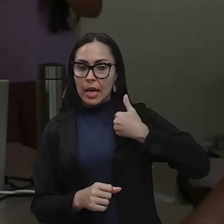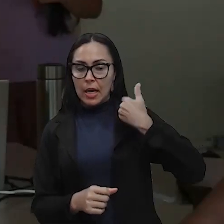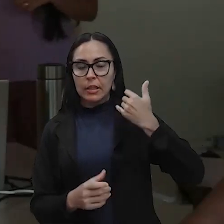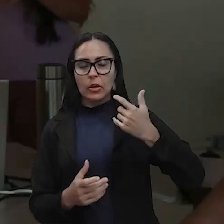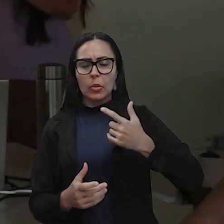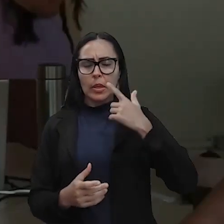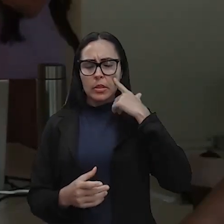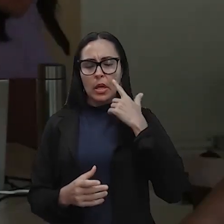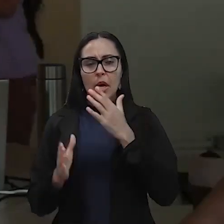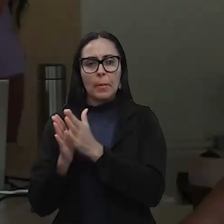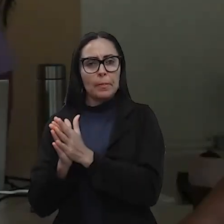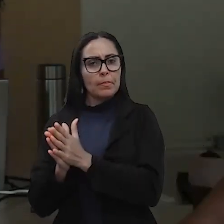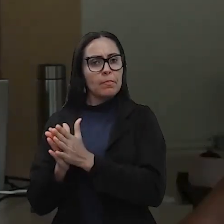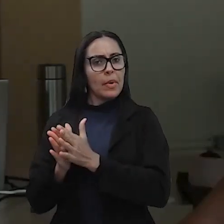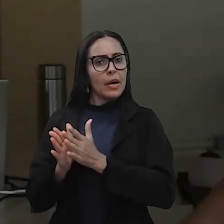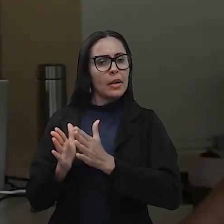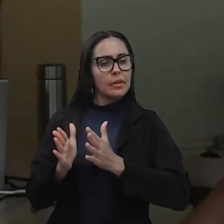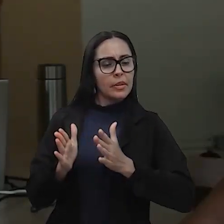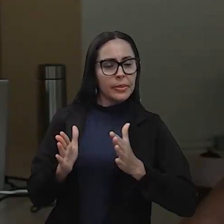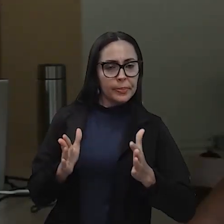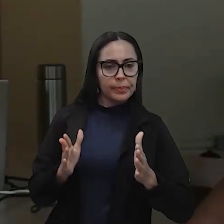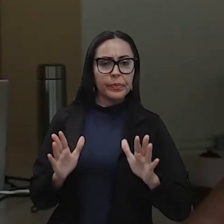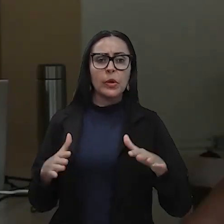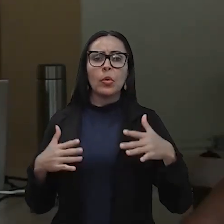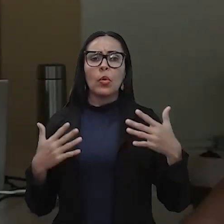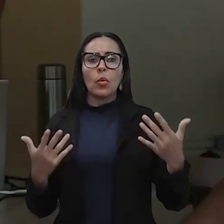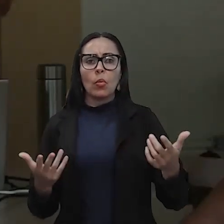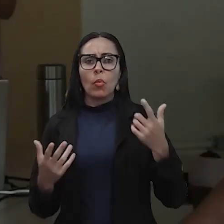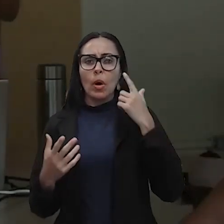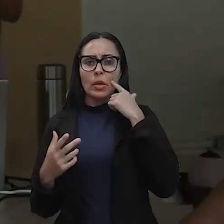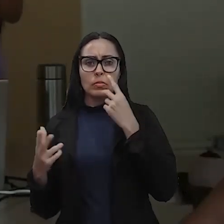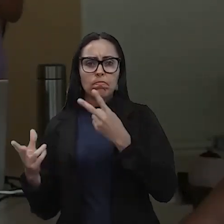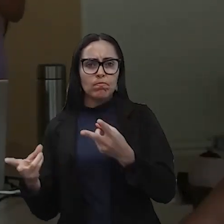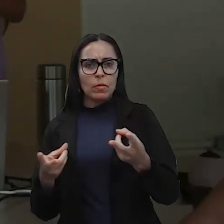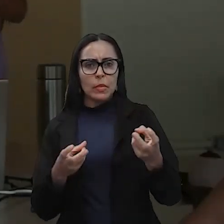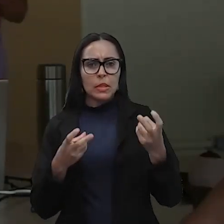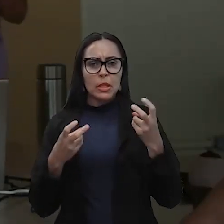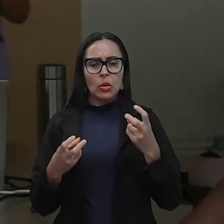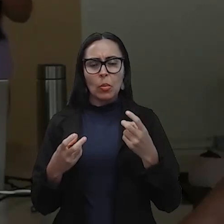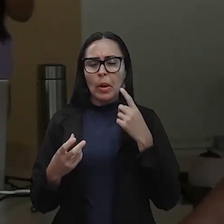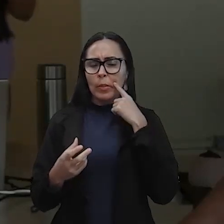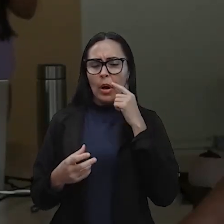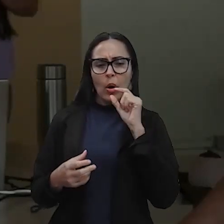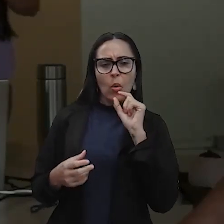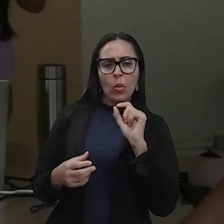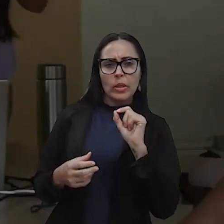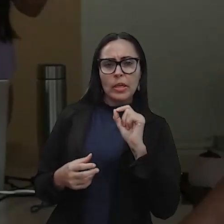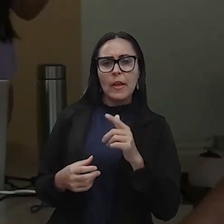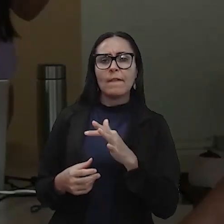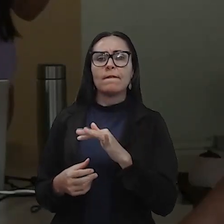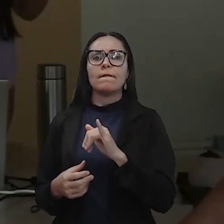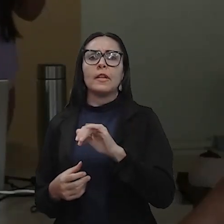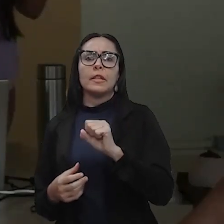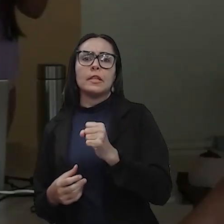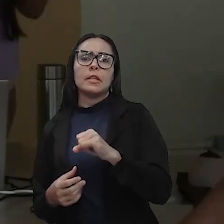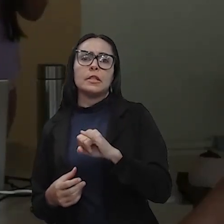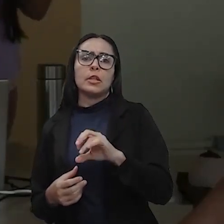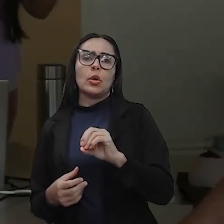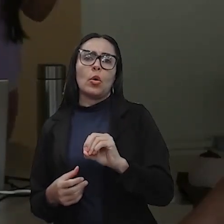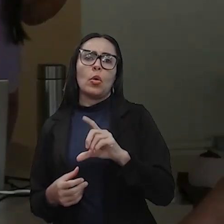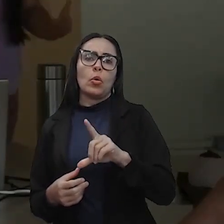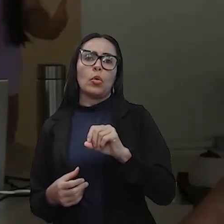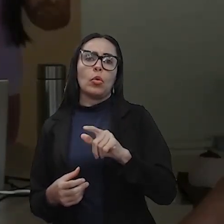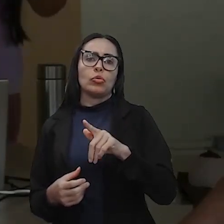regulação hormonal. Quais são os sintomas fisiológicos? Ou seja, o que é fisiológico é o que não é patológico. O que é